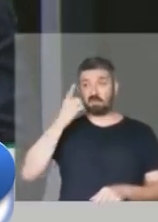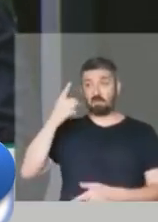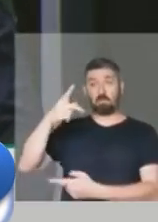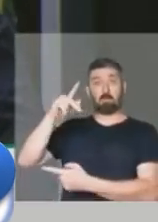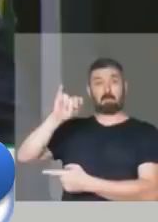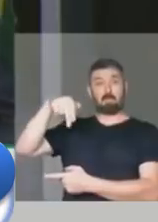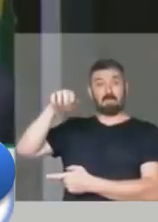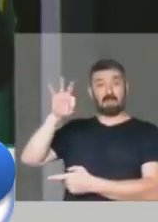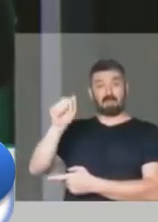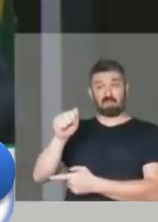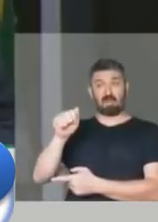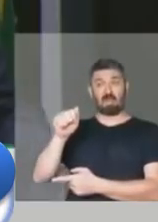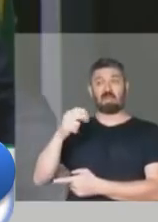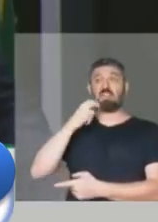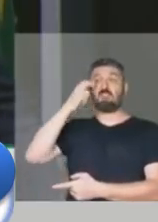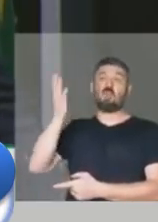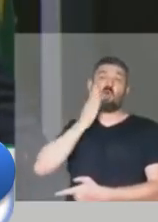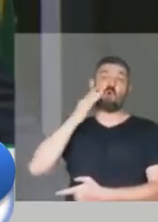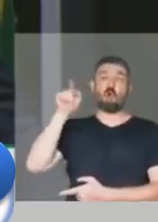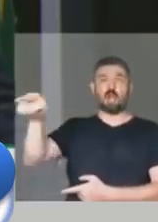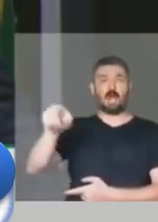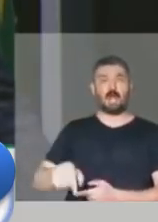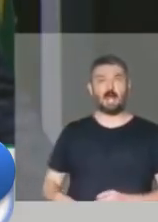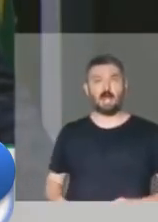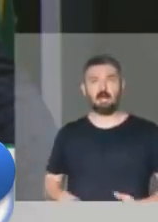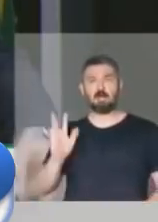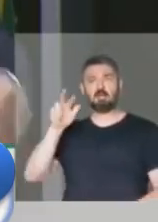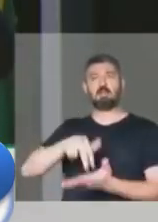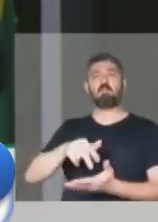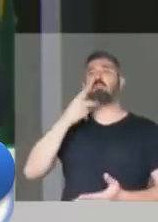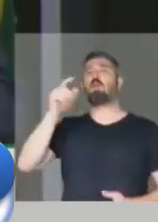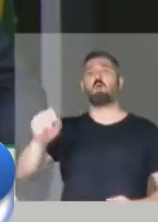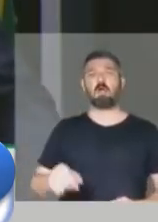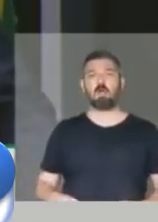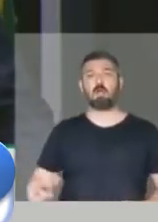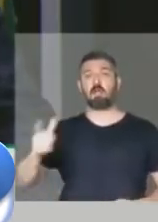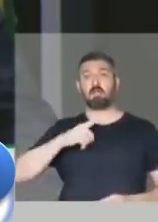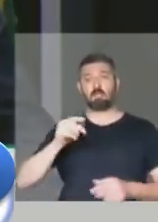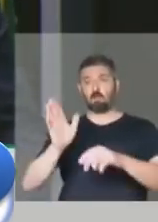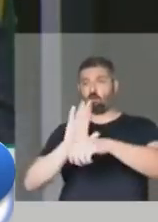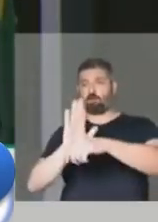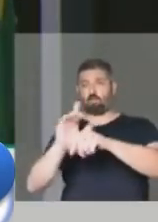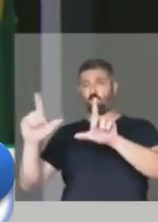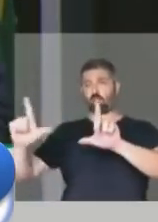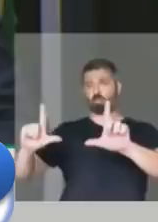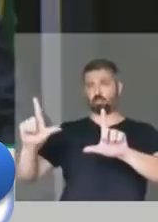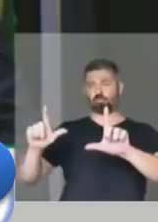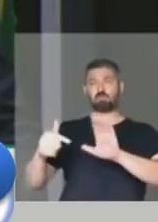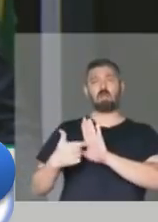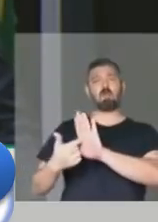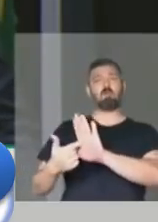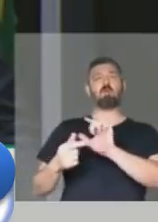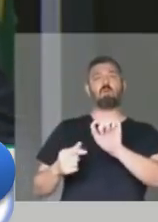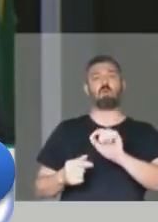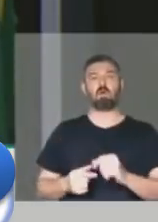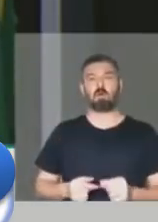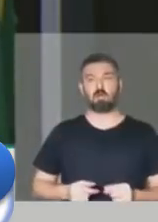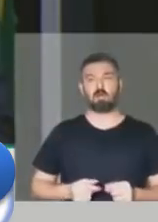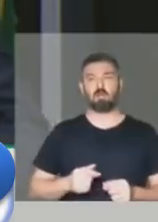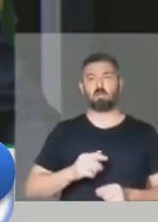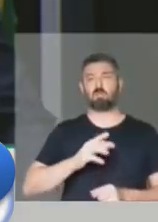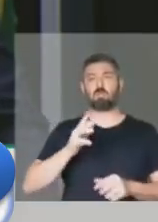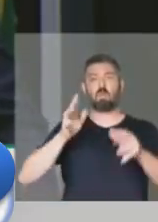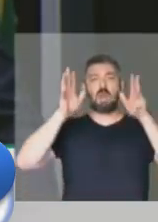Paulo Pimenta, que tinha que ter vergonha na cara, falou que havia ali um vídeo em que estavam colocando um